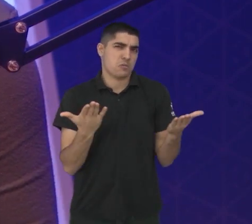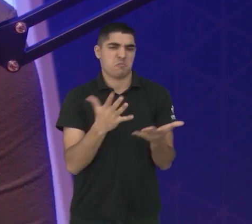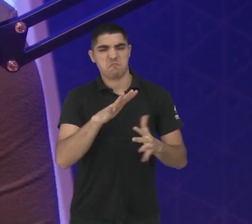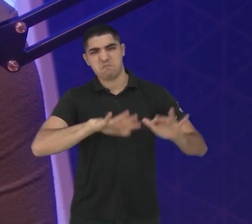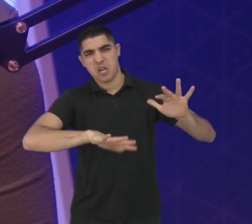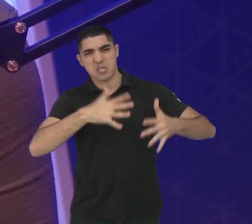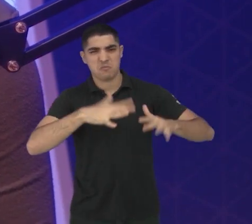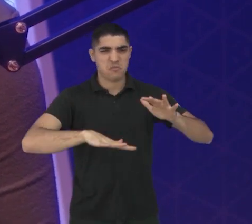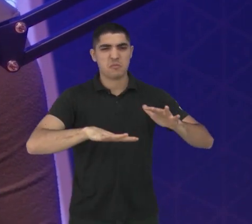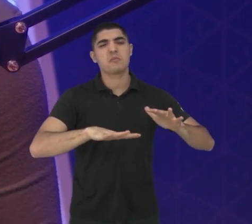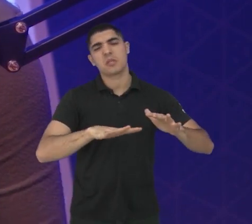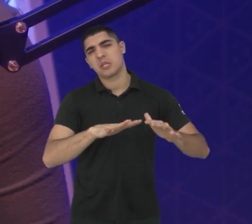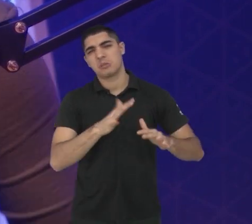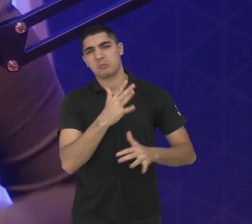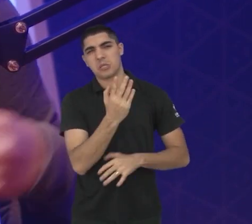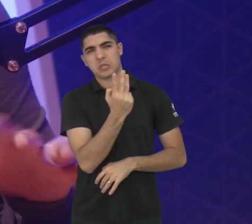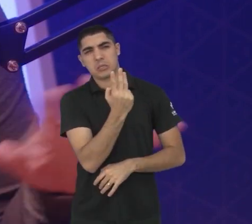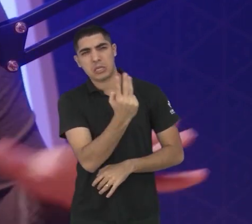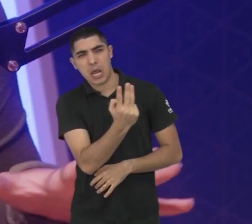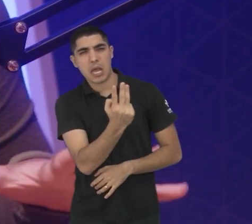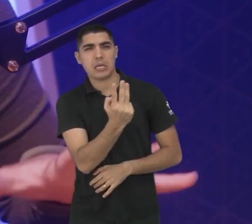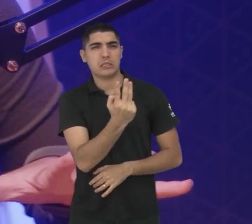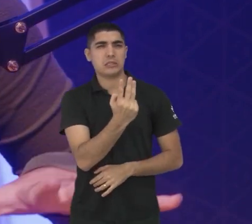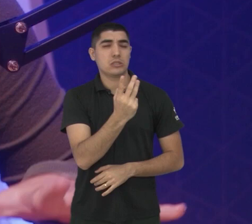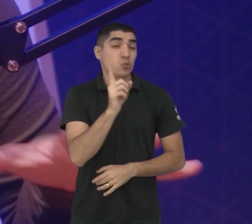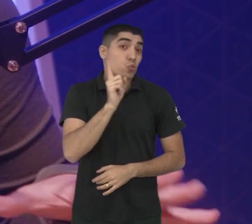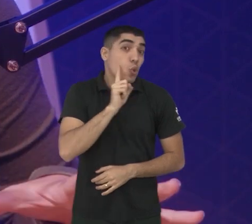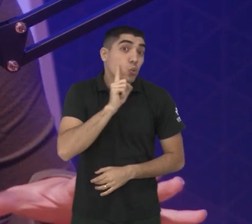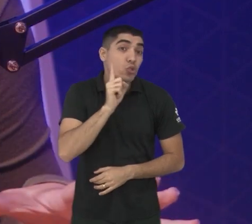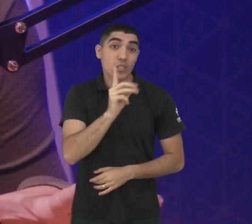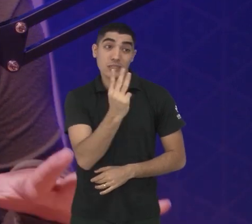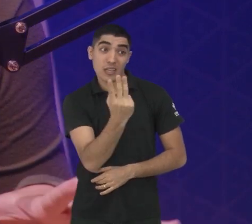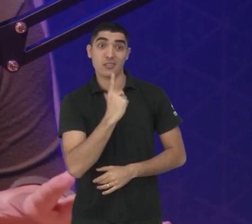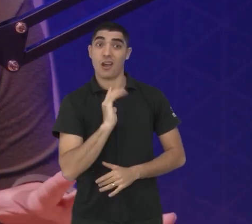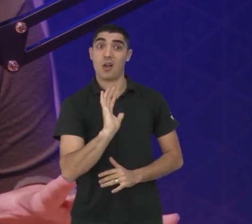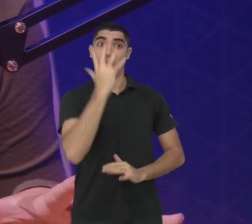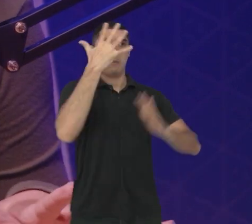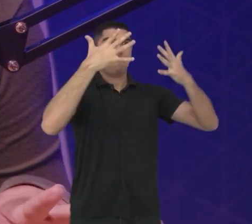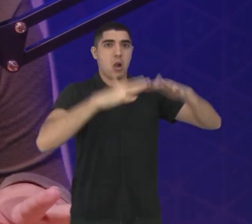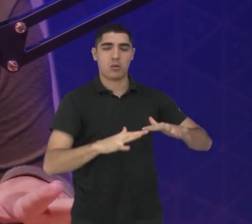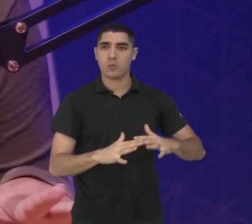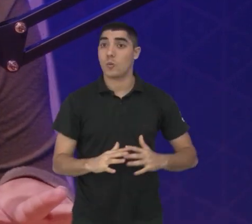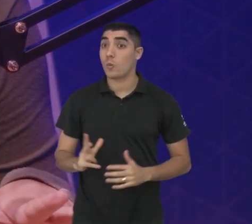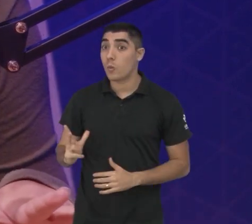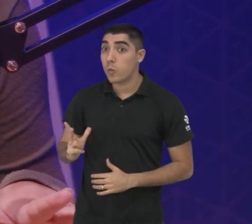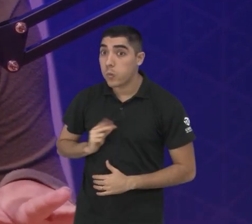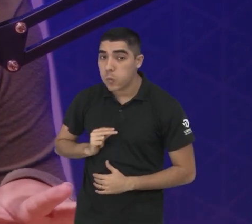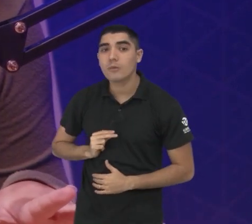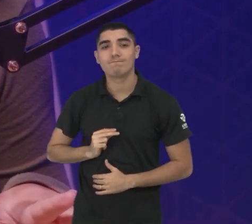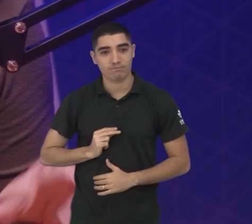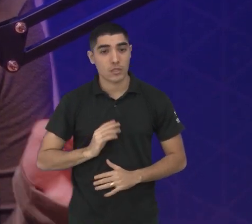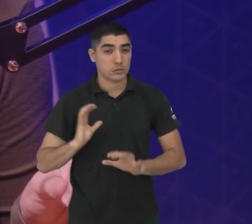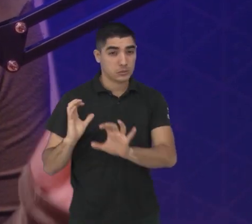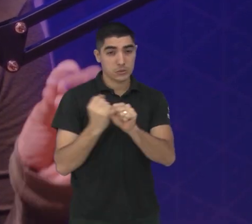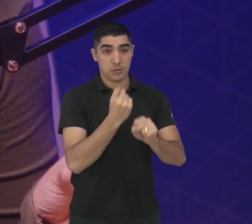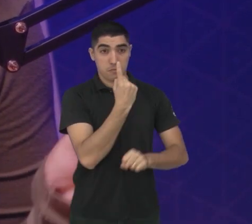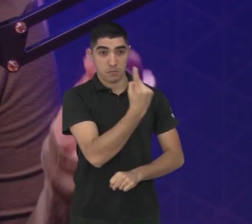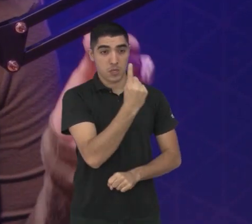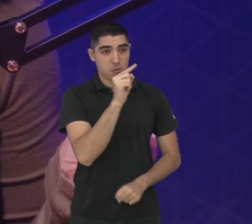as contas, dá mais ou menos mais de 3, né, cerca de 3 desastres por dia, o que é muita coisa, né, Tami? Isso, no total